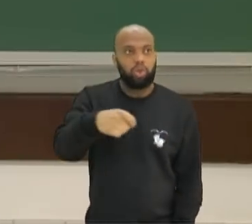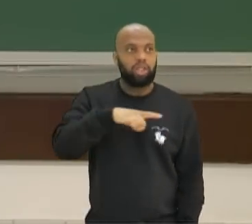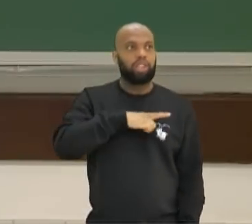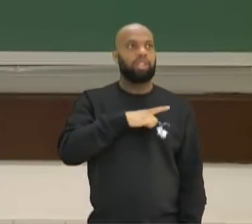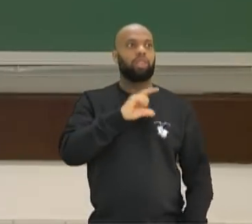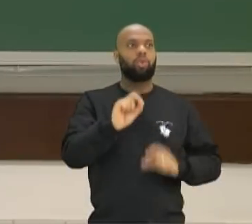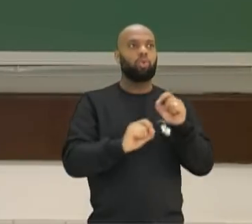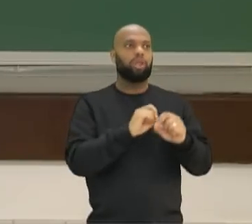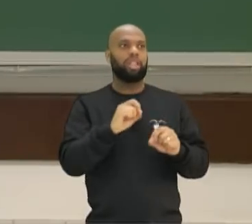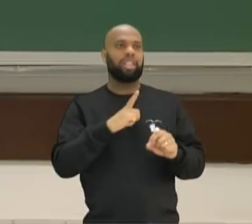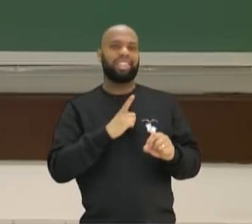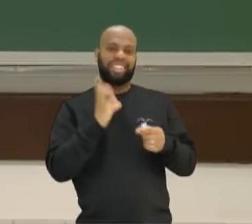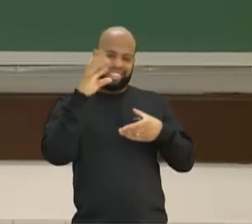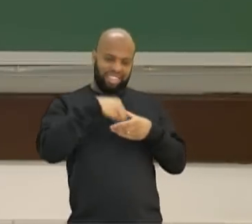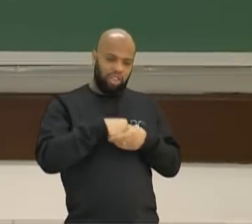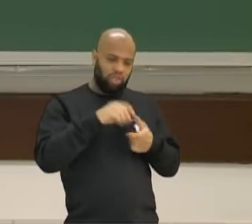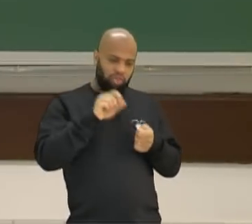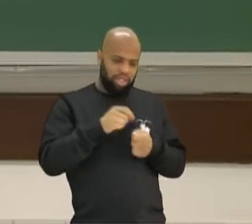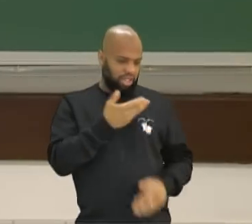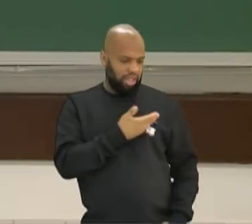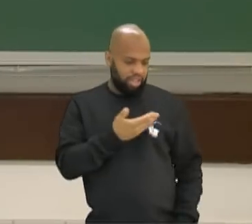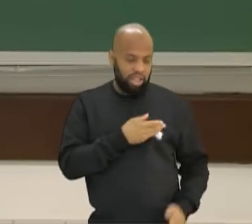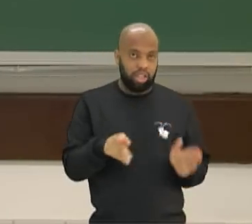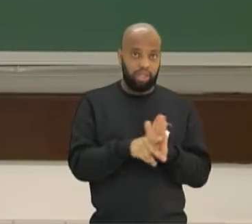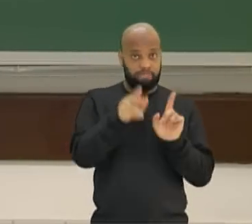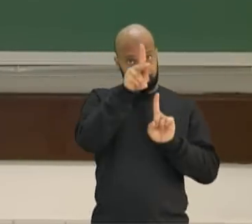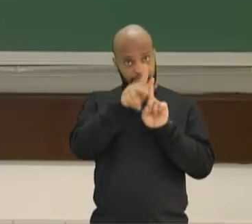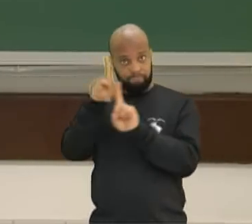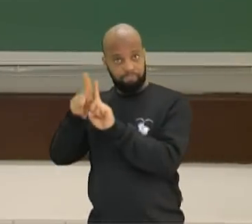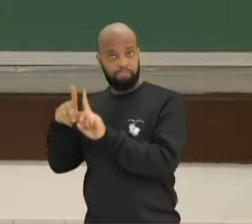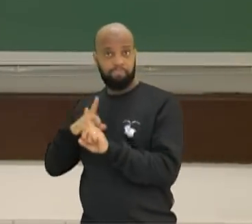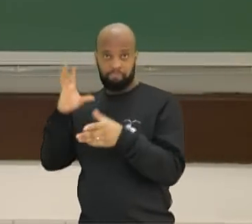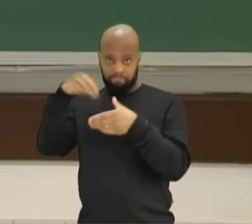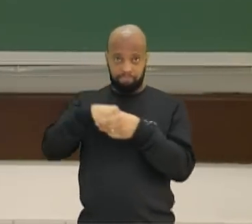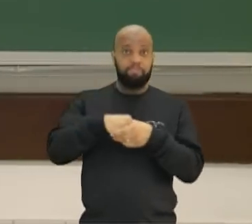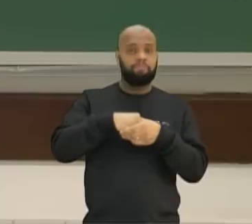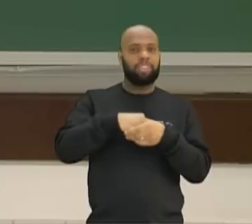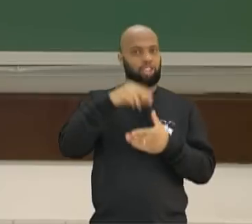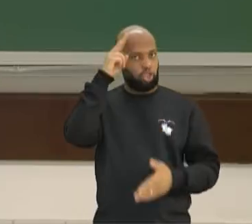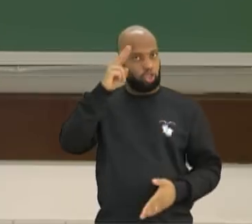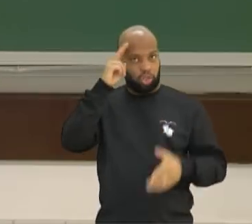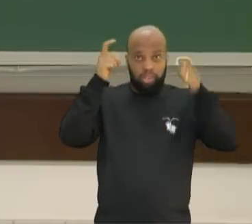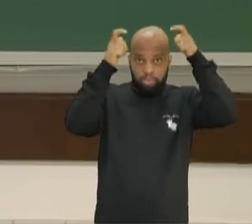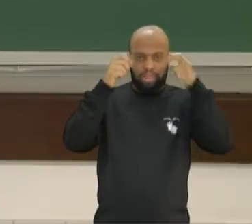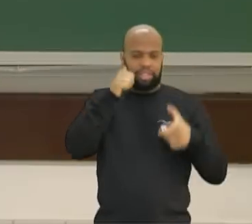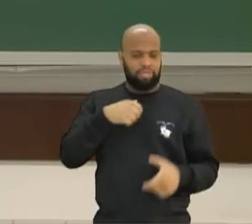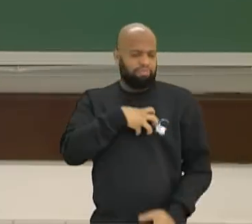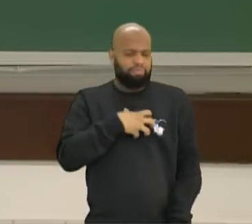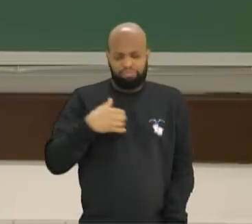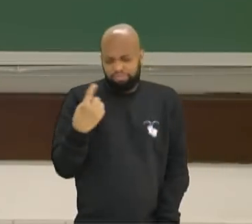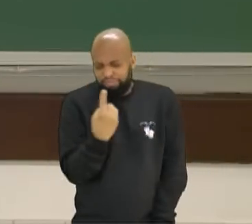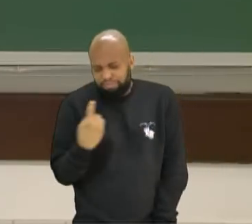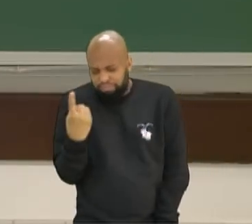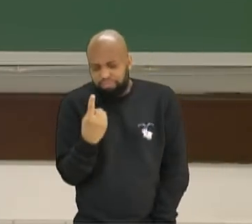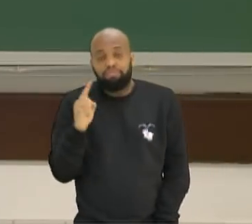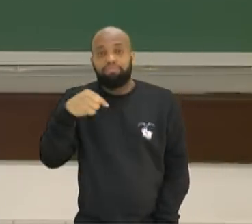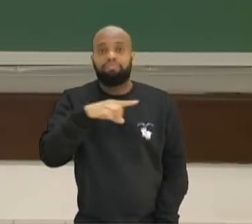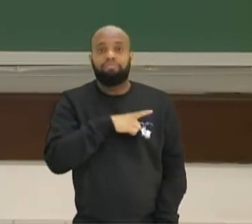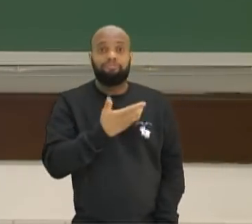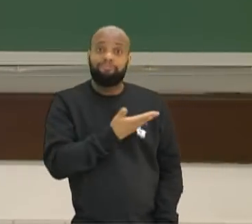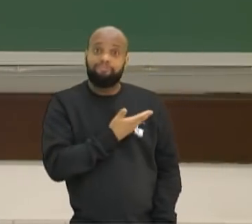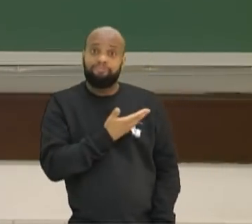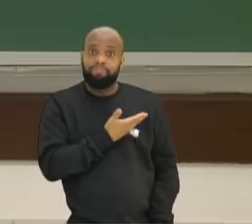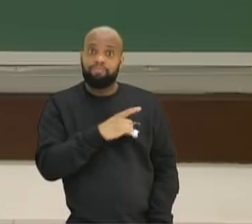essa construção da amizade dessas personagens ali, dessa princesa que se sentia sozinha e depois ela acabou